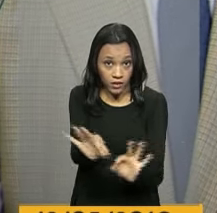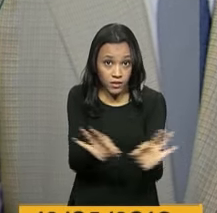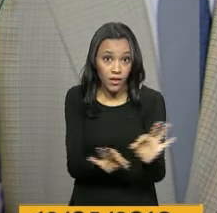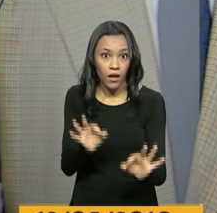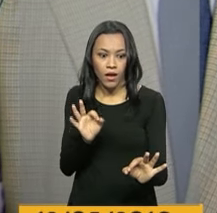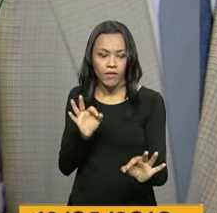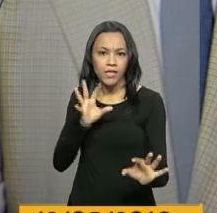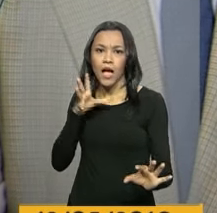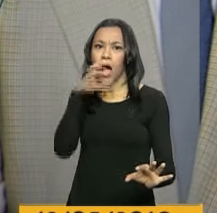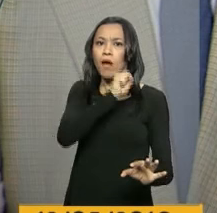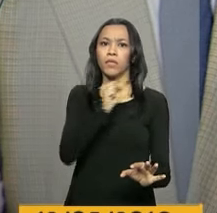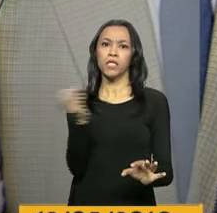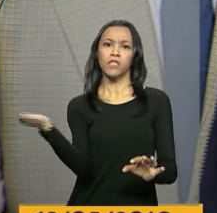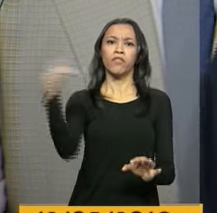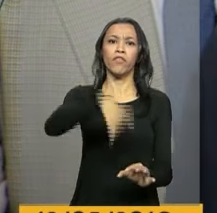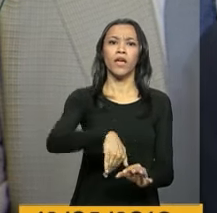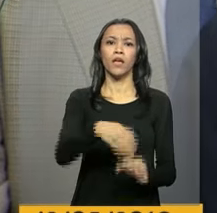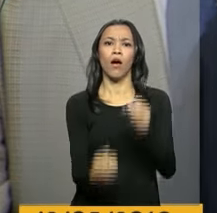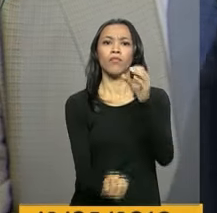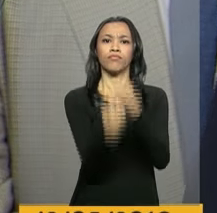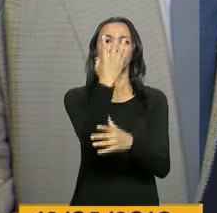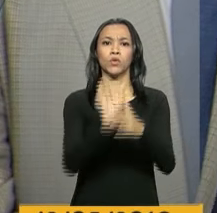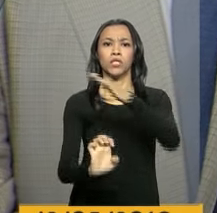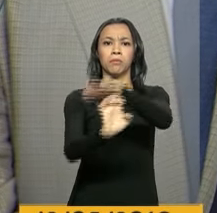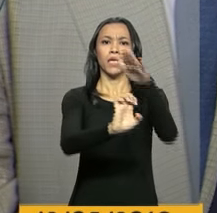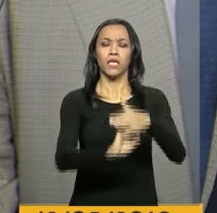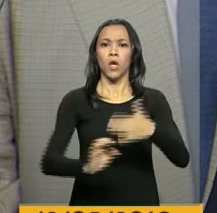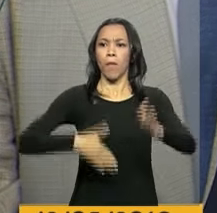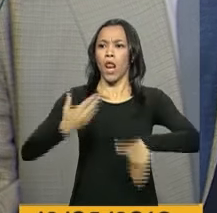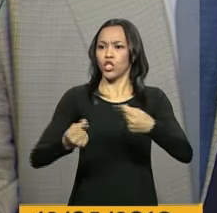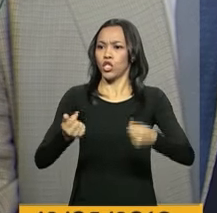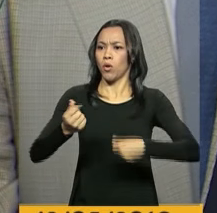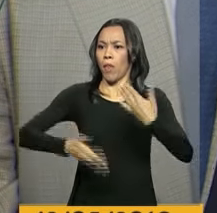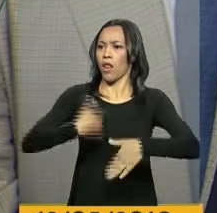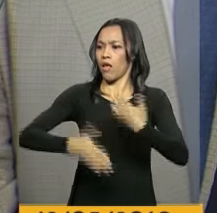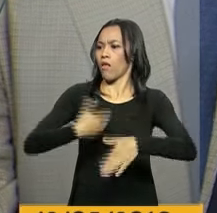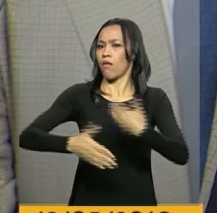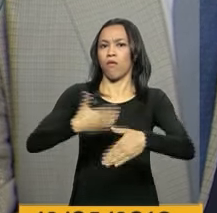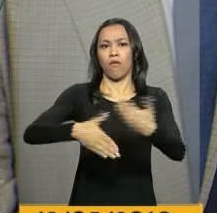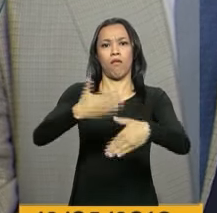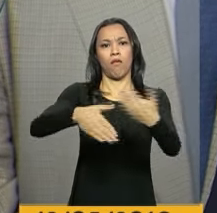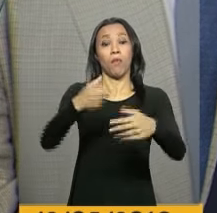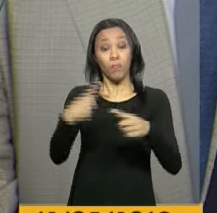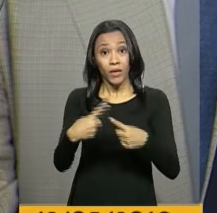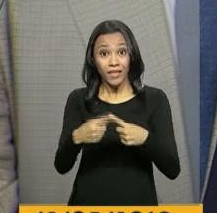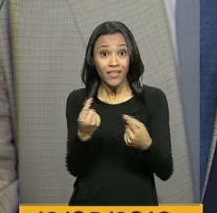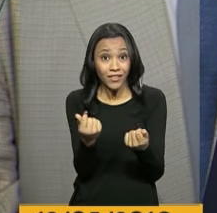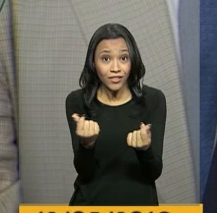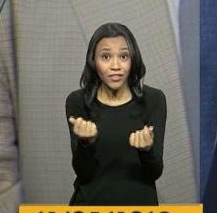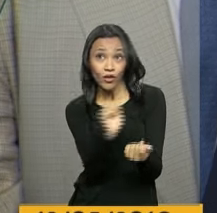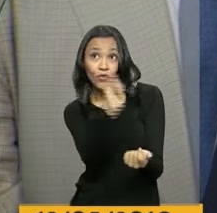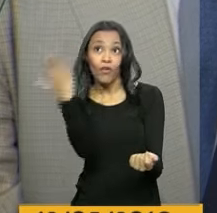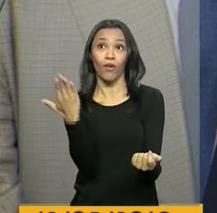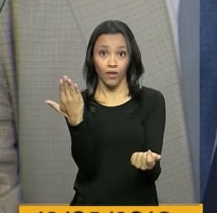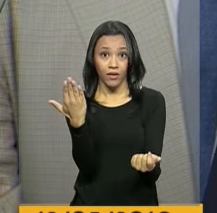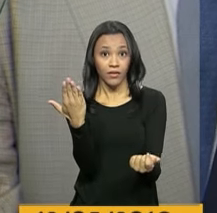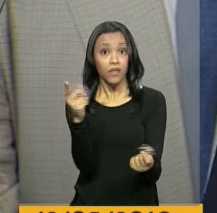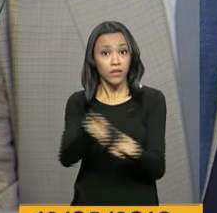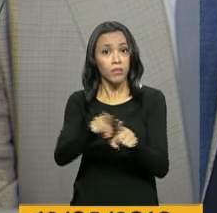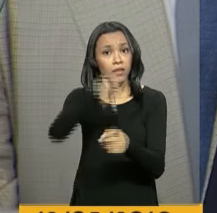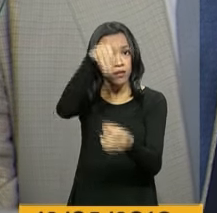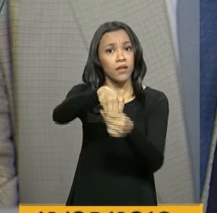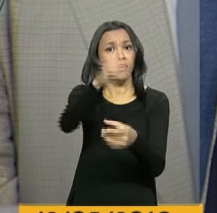será rápida, pois é grande a quantidade de recursos disponíveis no mercado internacional e até